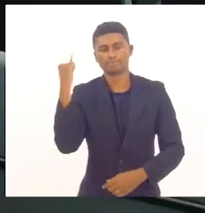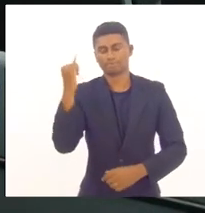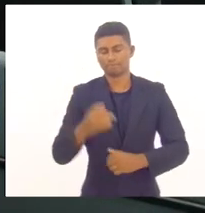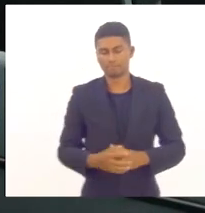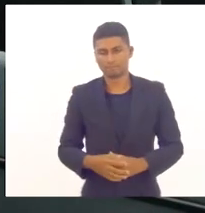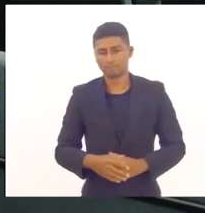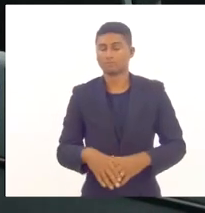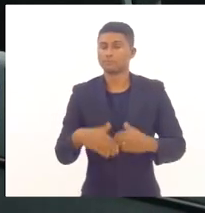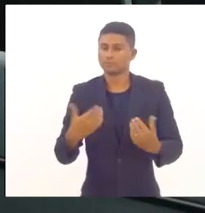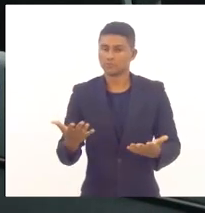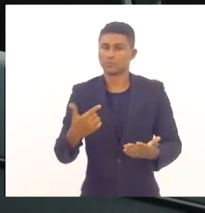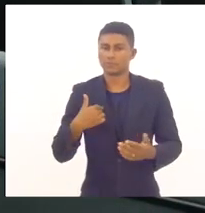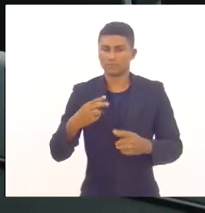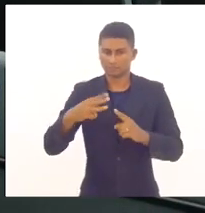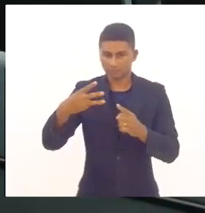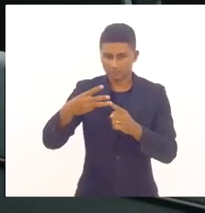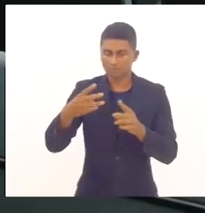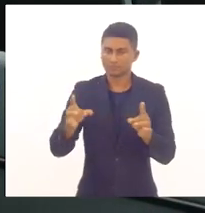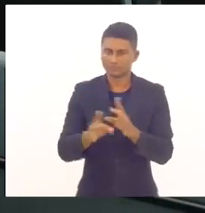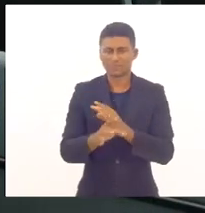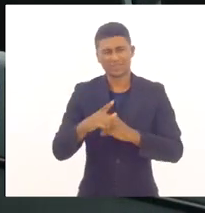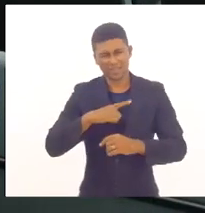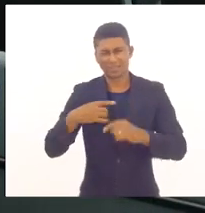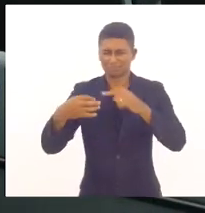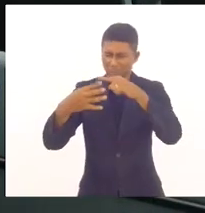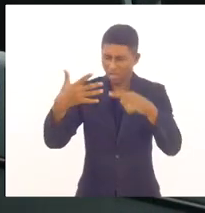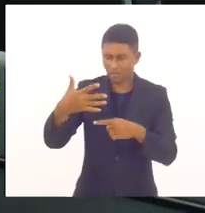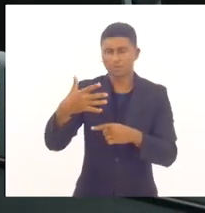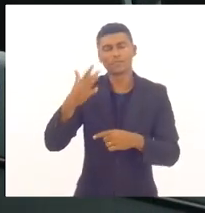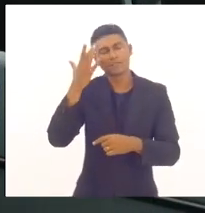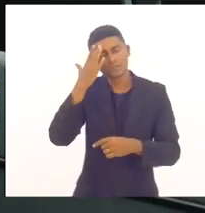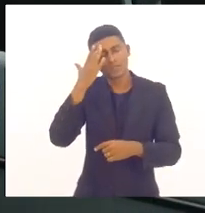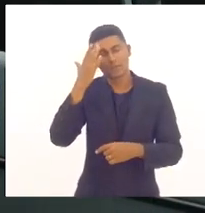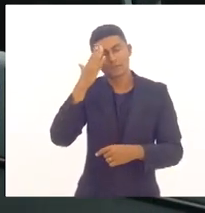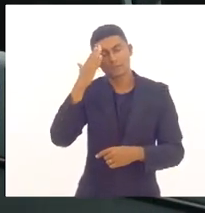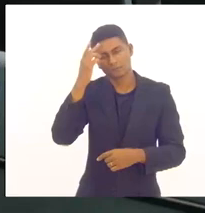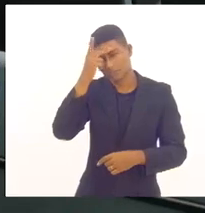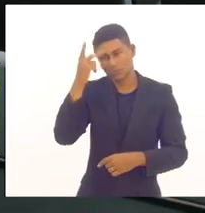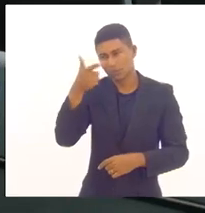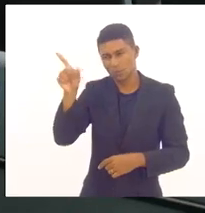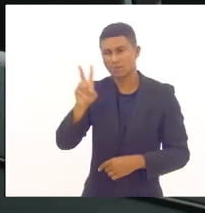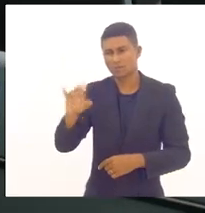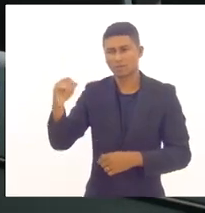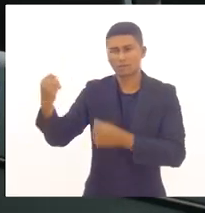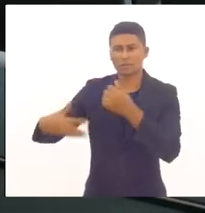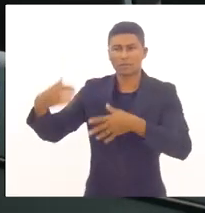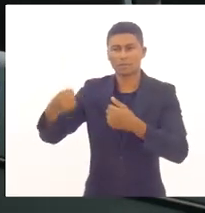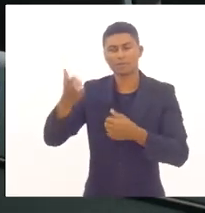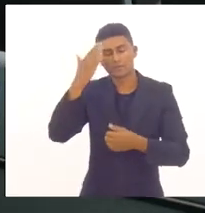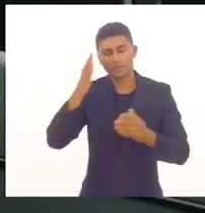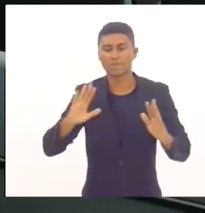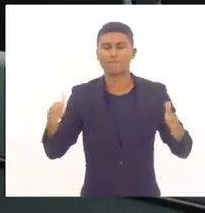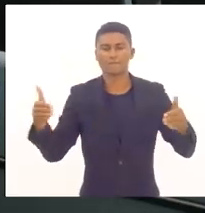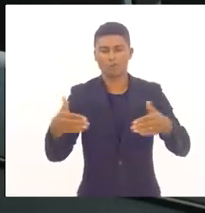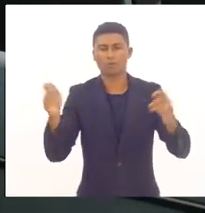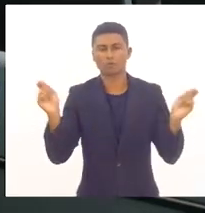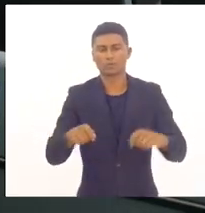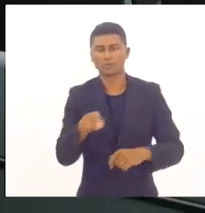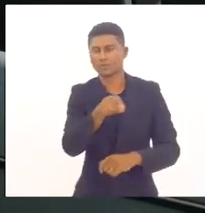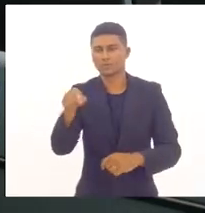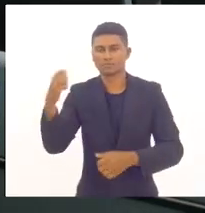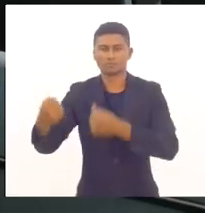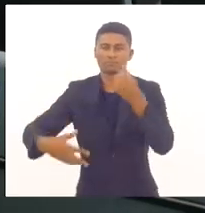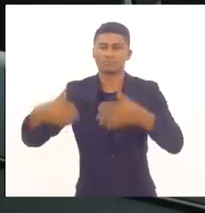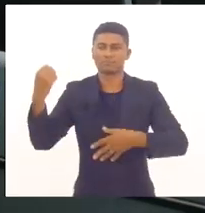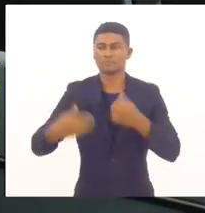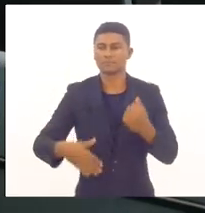que eu fecho por aqui. Tem mais algumas outras coisas, mas eu sei que vão vir outras pessoas e o fórum é competente igual para falar. Obrigada